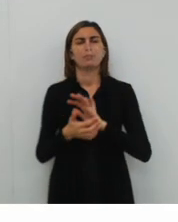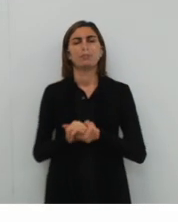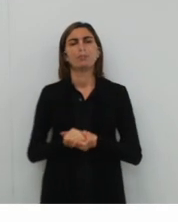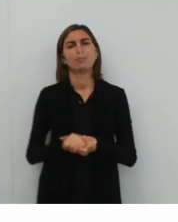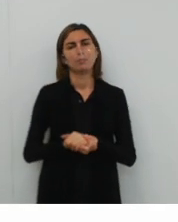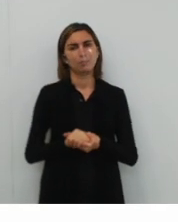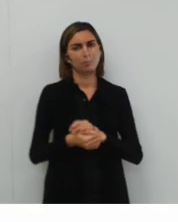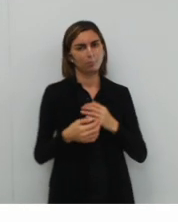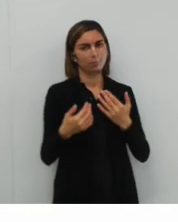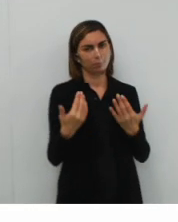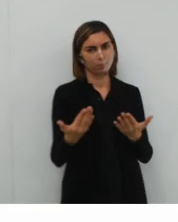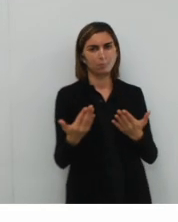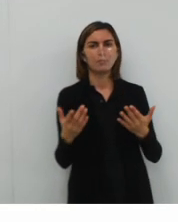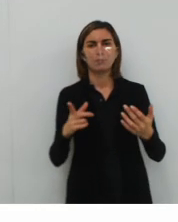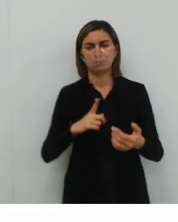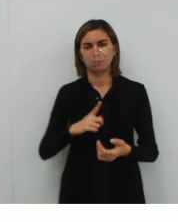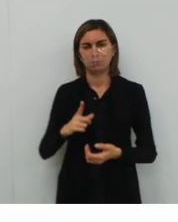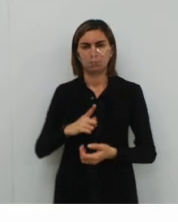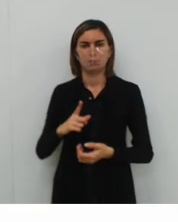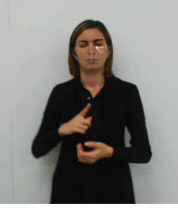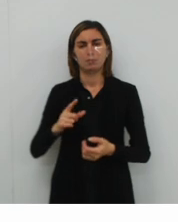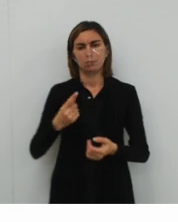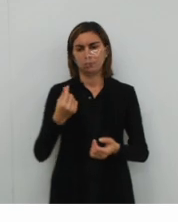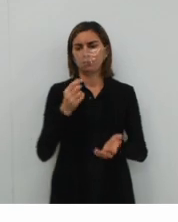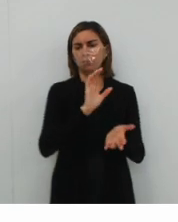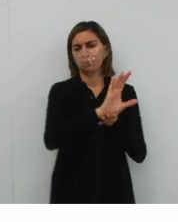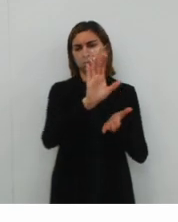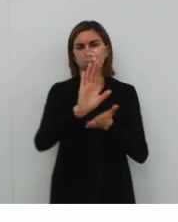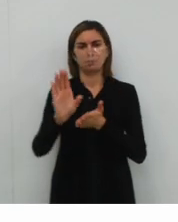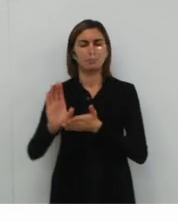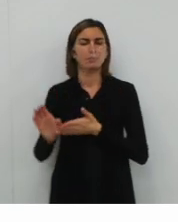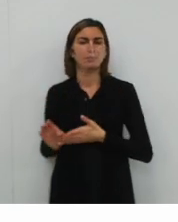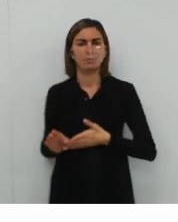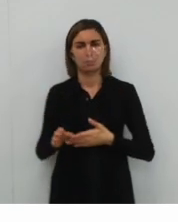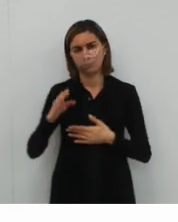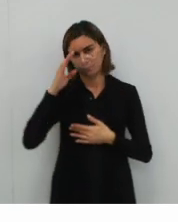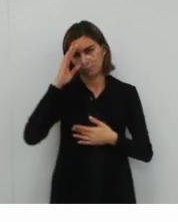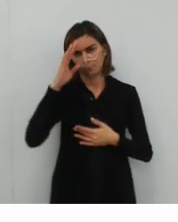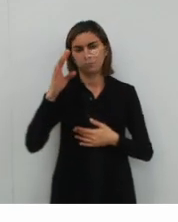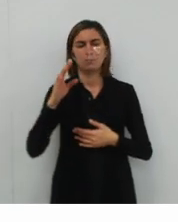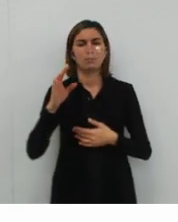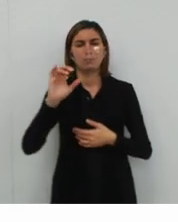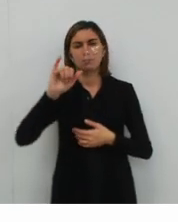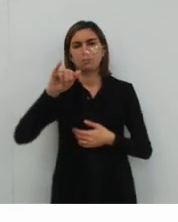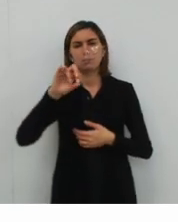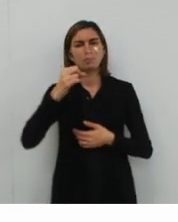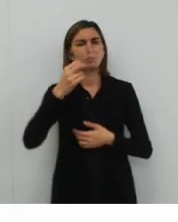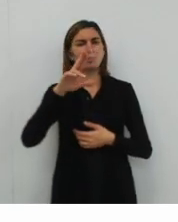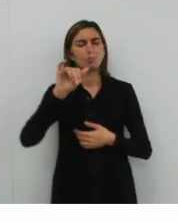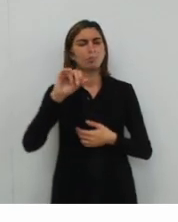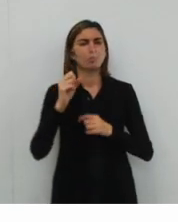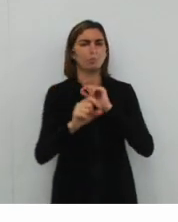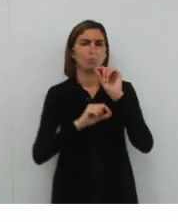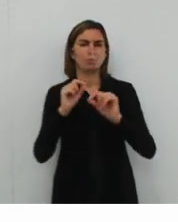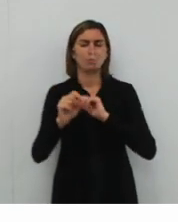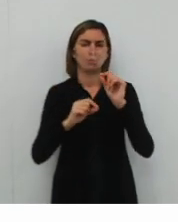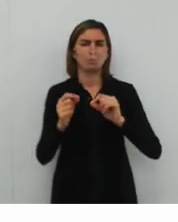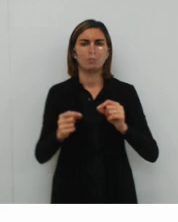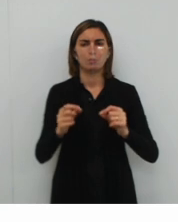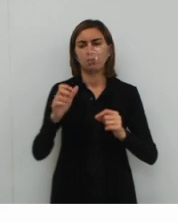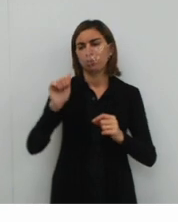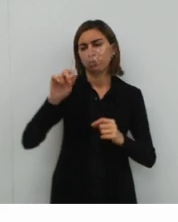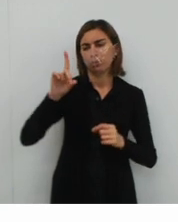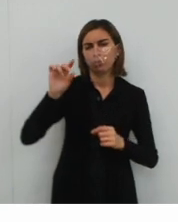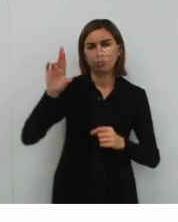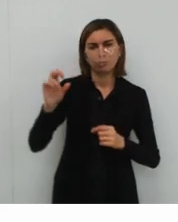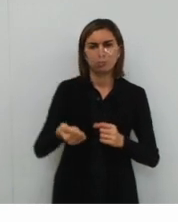Então, houve aí o investimento financeiro, principalmente para a importação de insumos. O que são insumos?